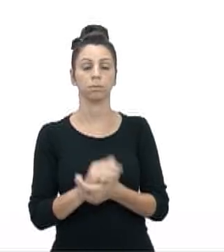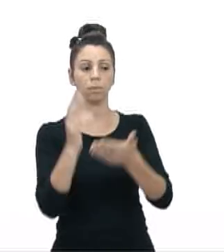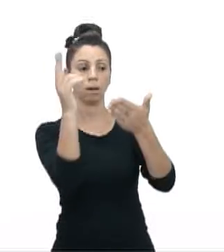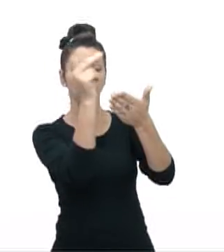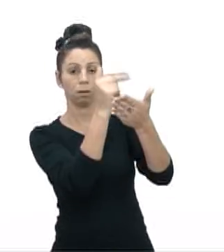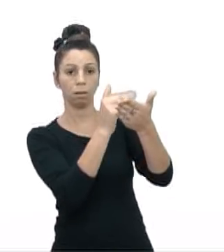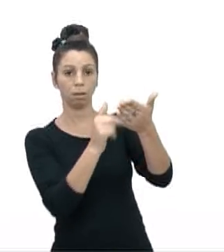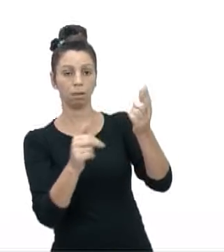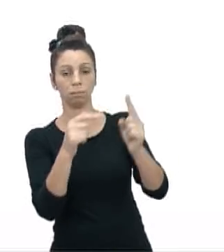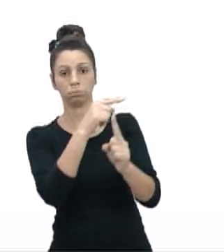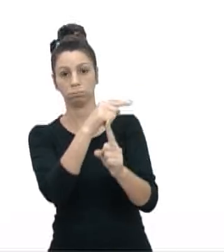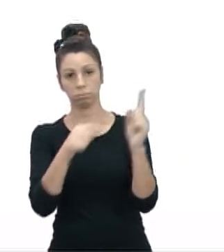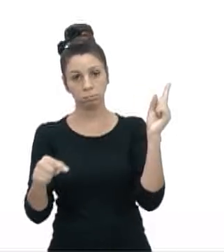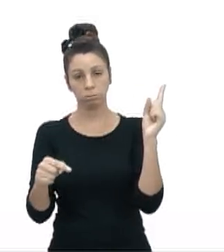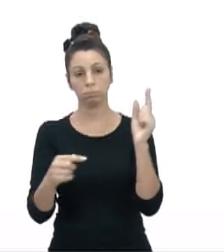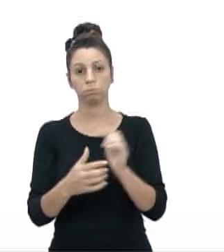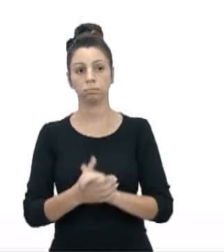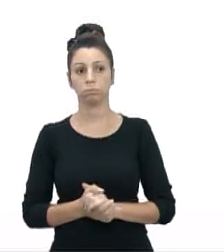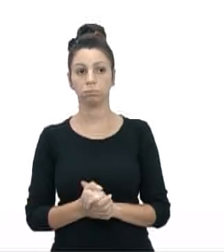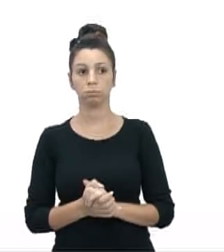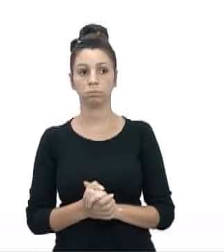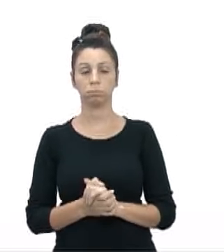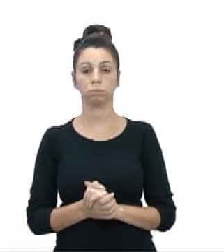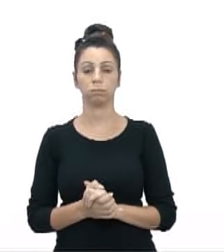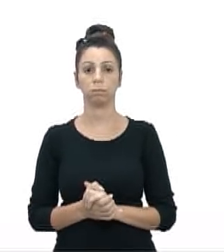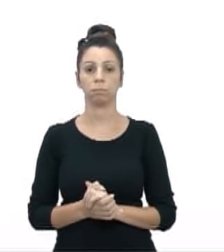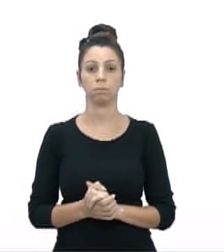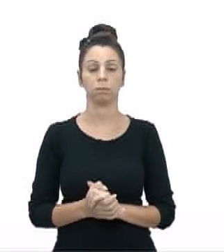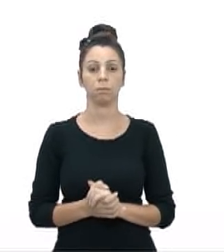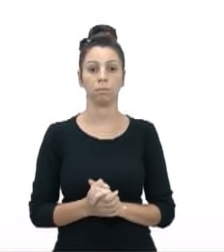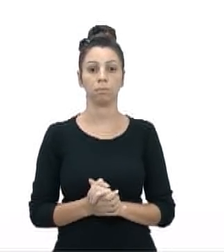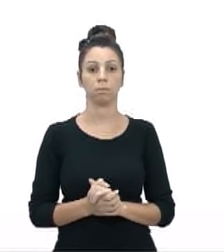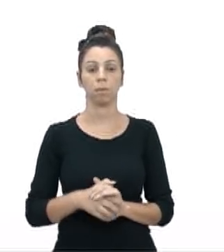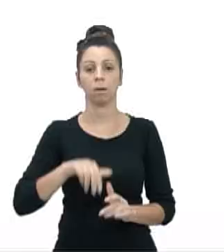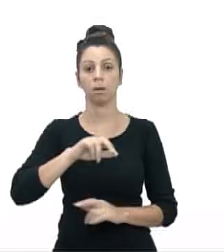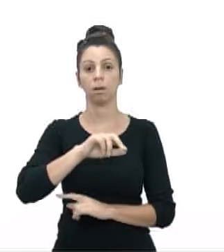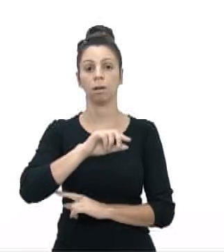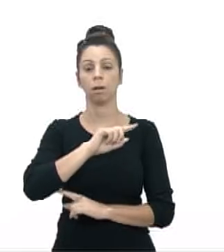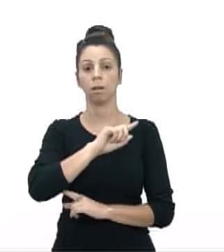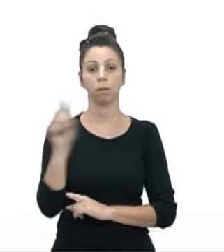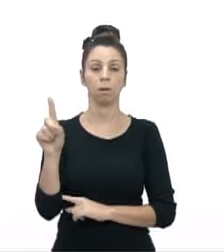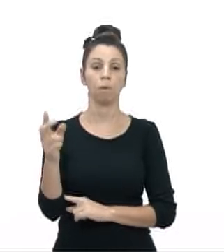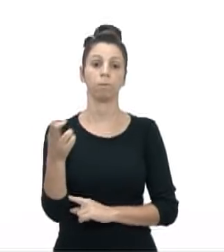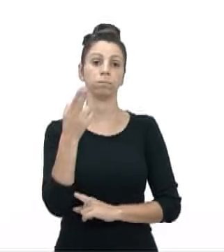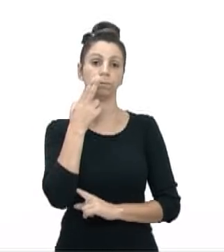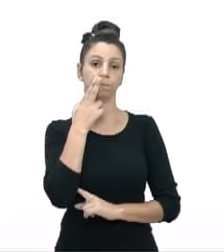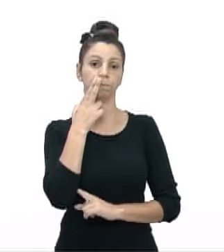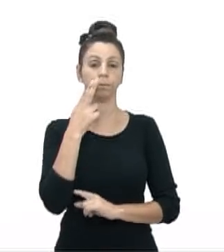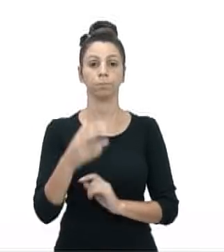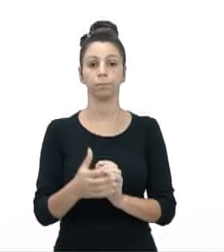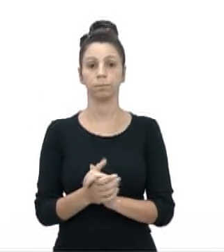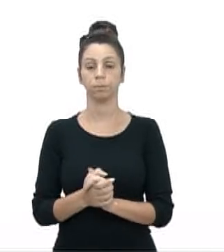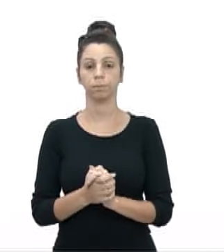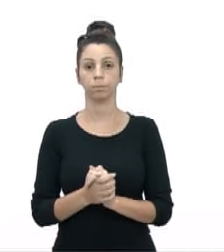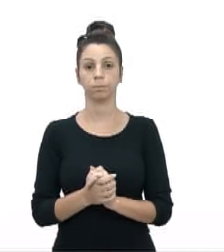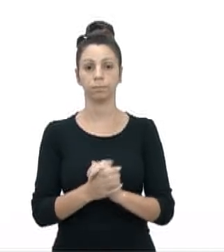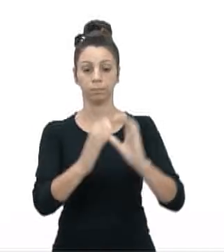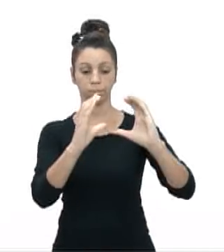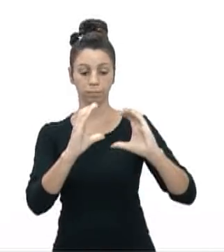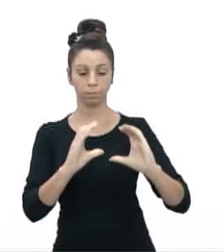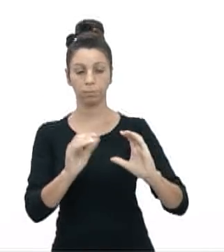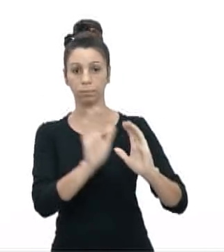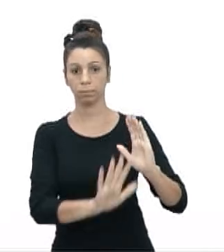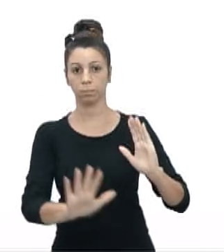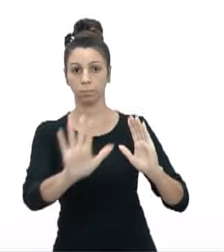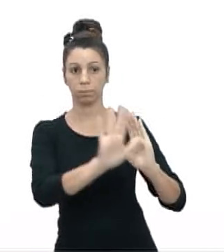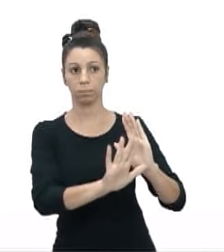caricatura em formato de pessoa, né? E escrito não fume, certo? Aqui mais, na parte de baixo desse desenho, a